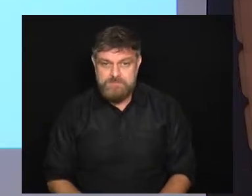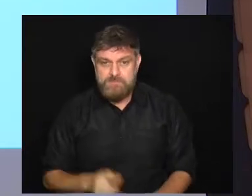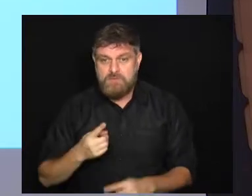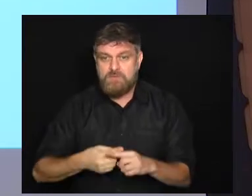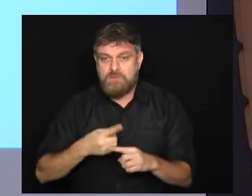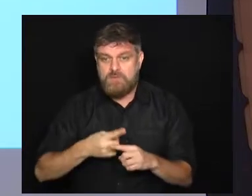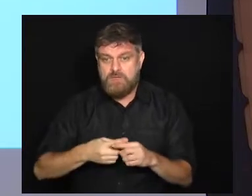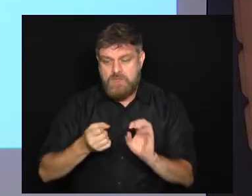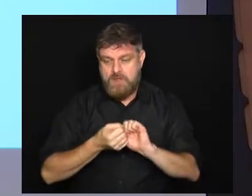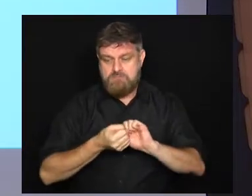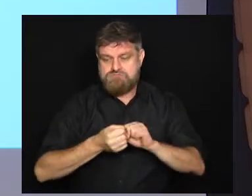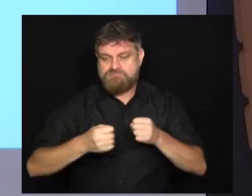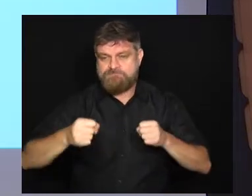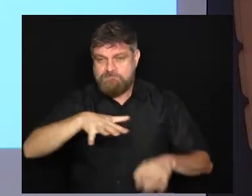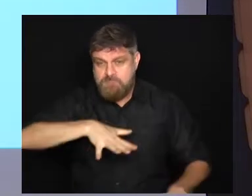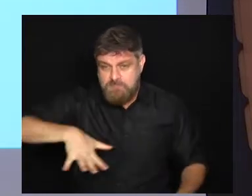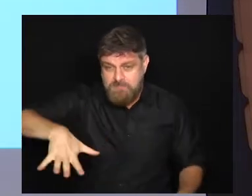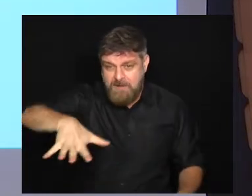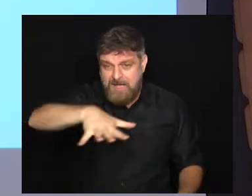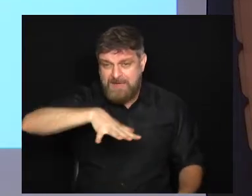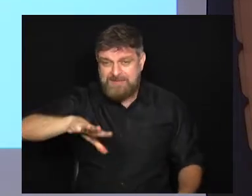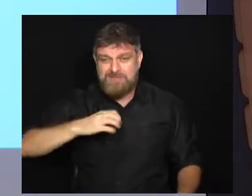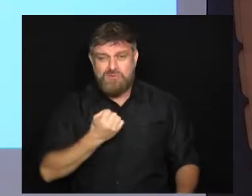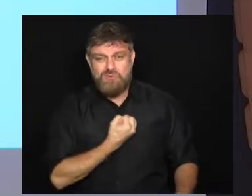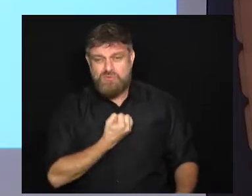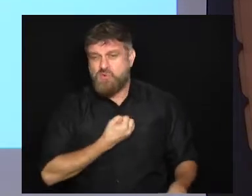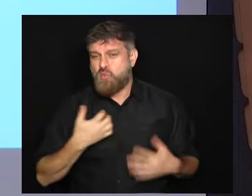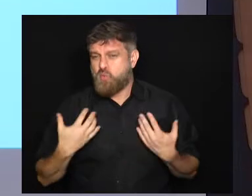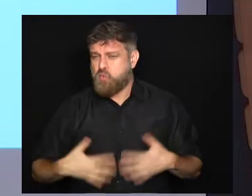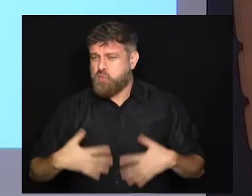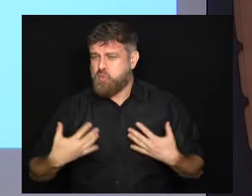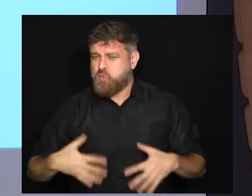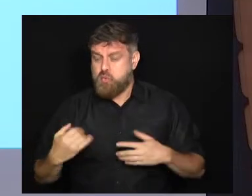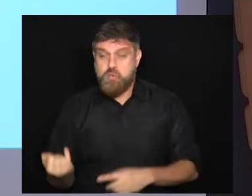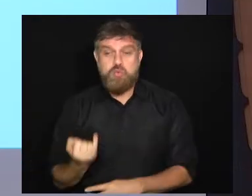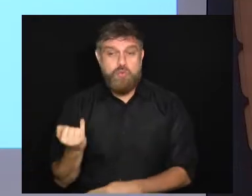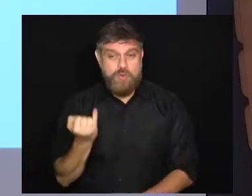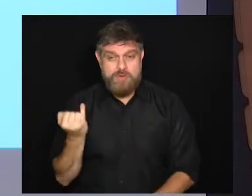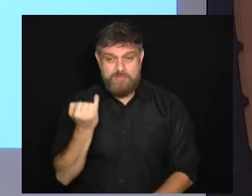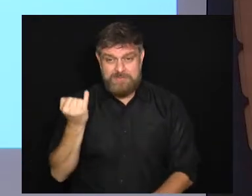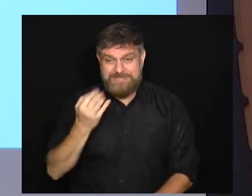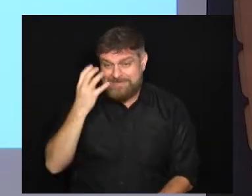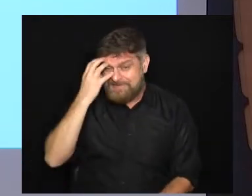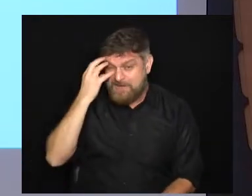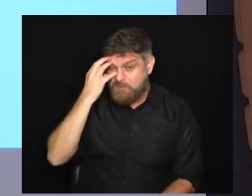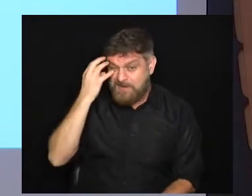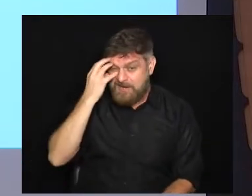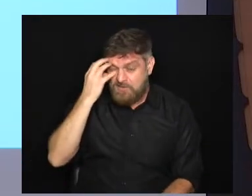área que está tendo quantidade absoluta de casos importante, como já falei, na região